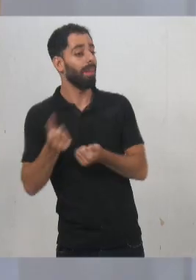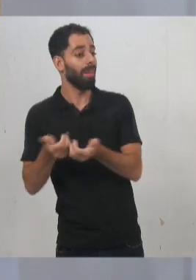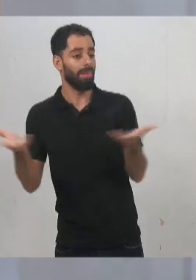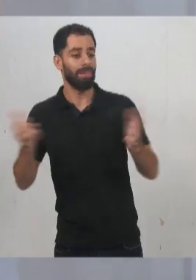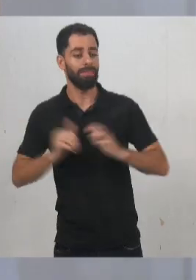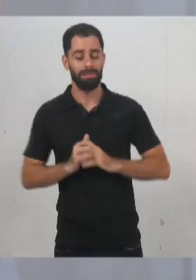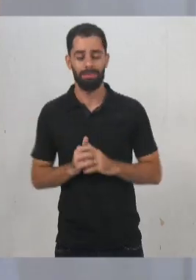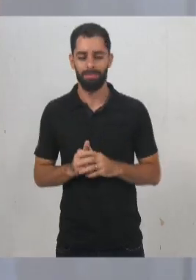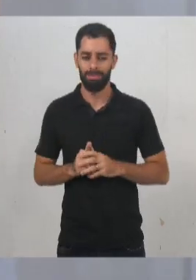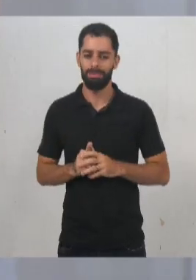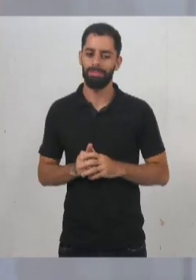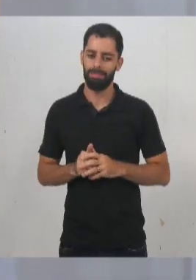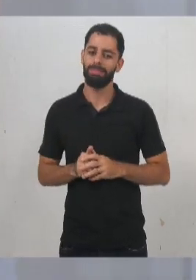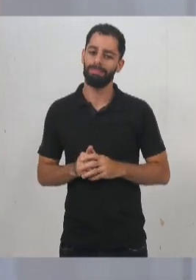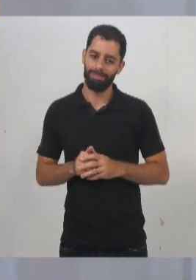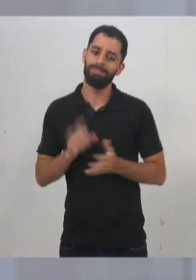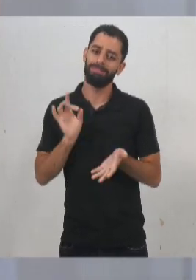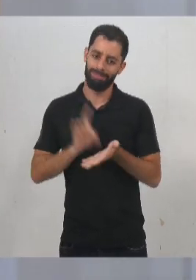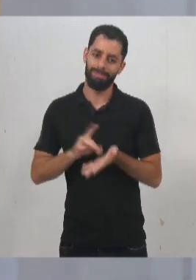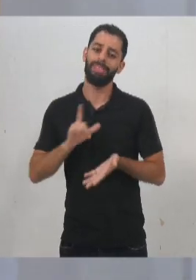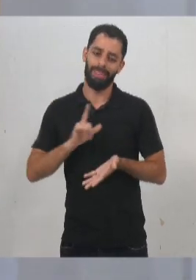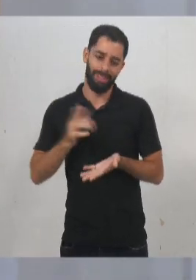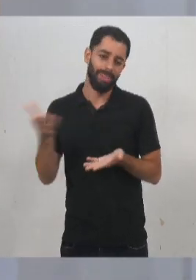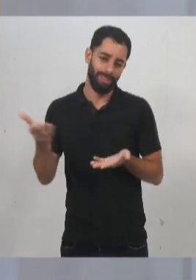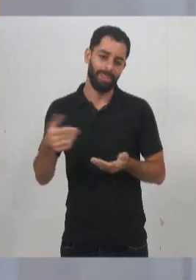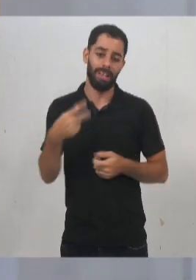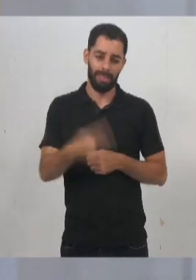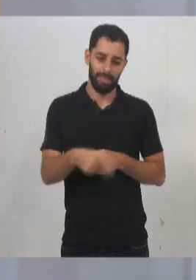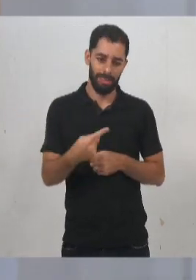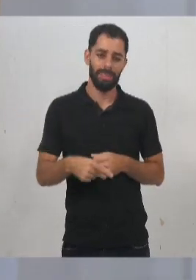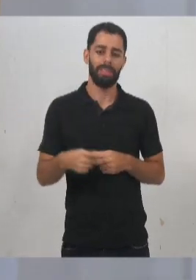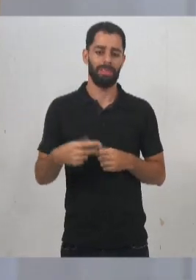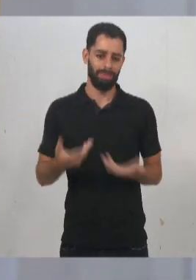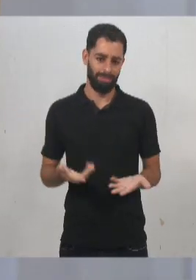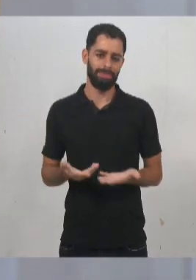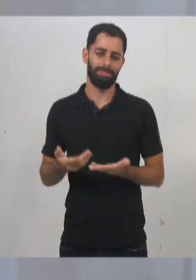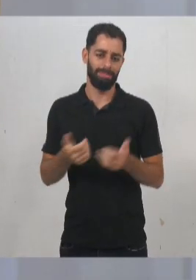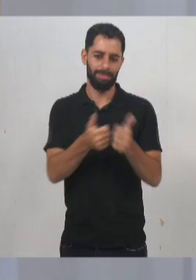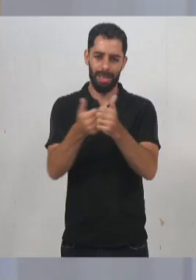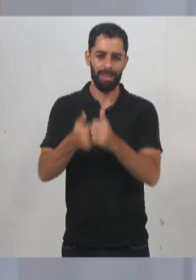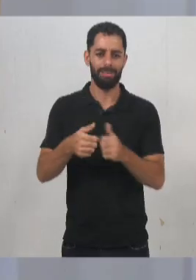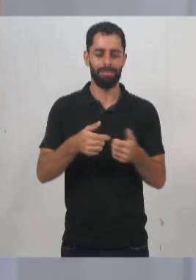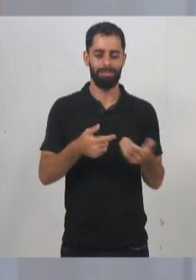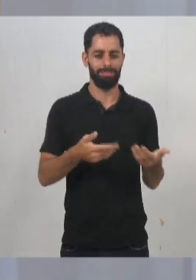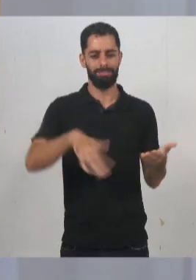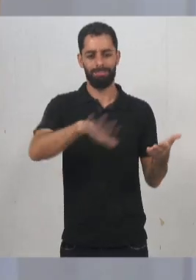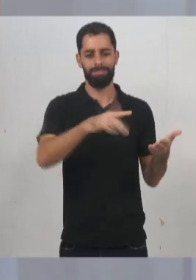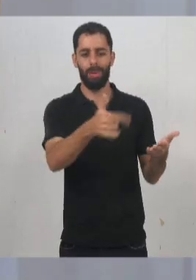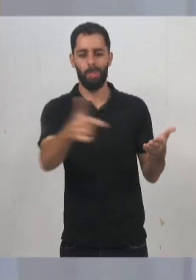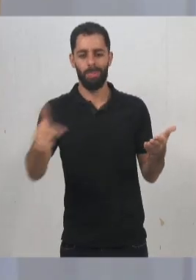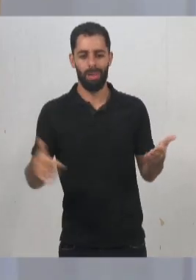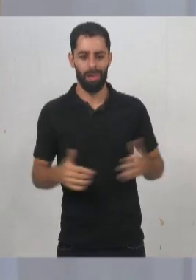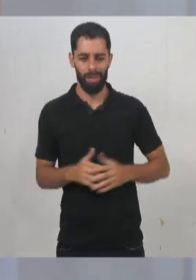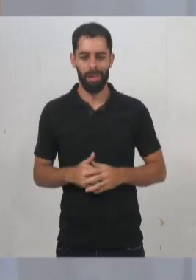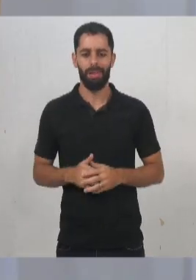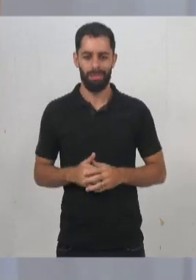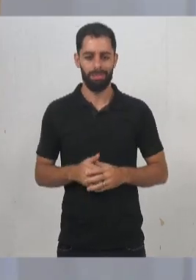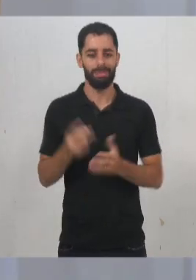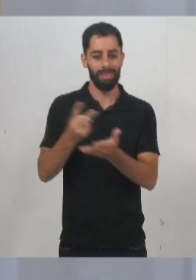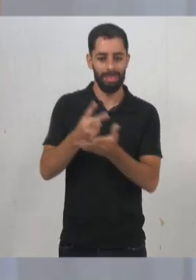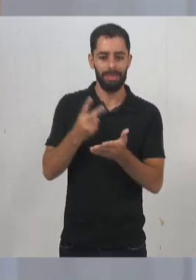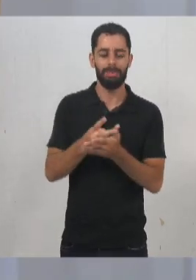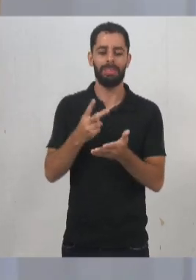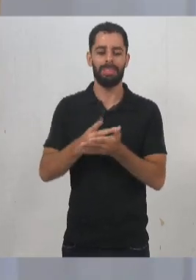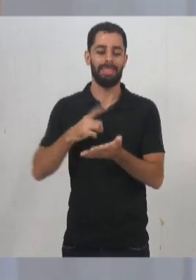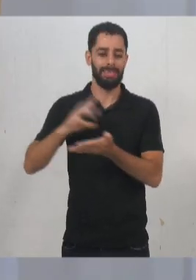água provavelmente não né mas aqui na nossa casa não tem uma gota de água né lá o pessoal a todo momento chega